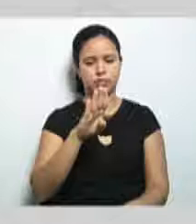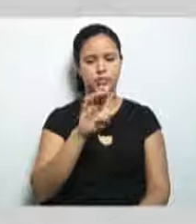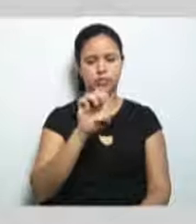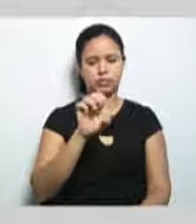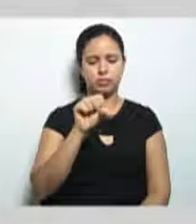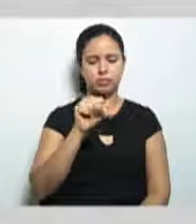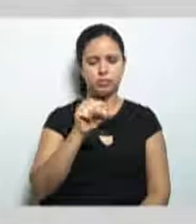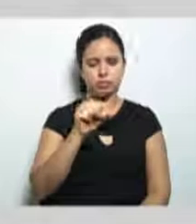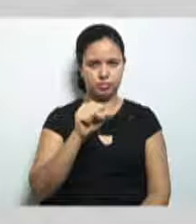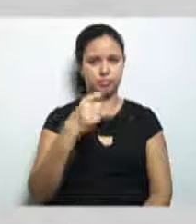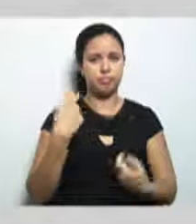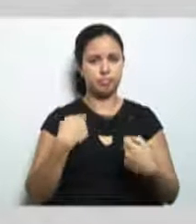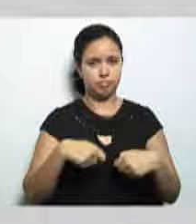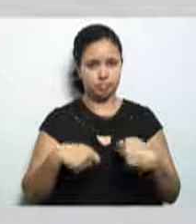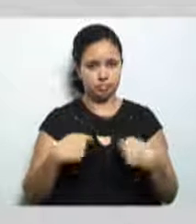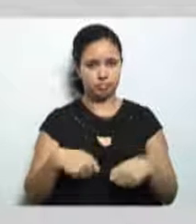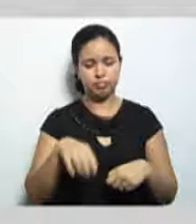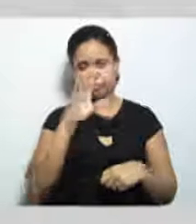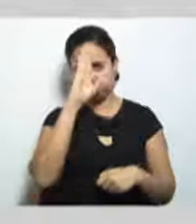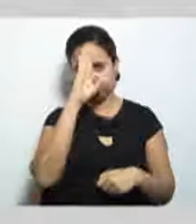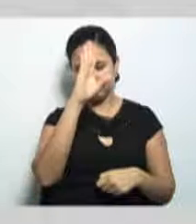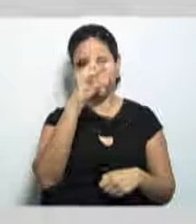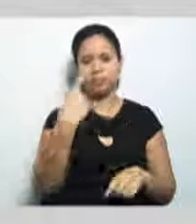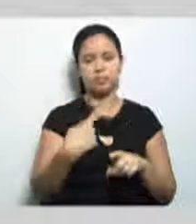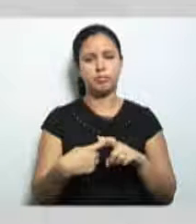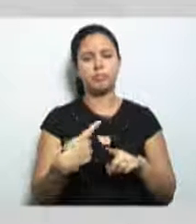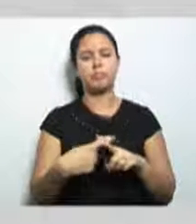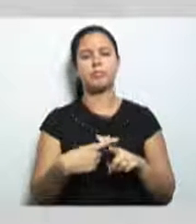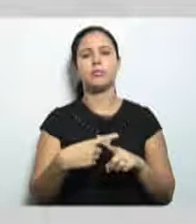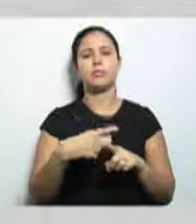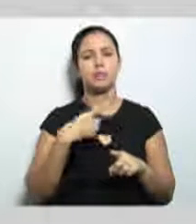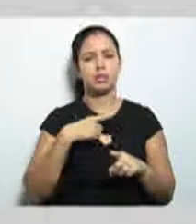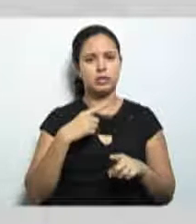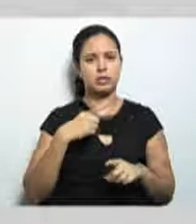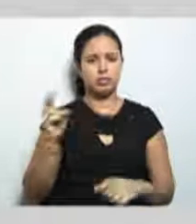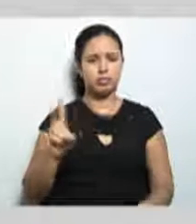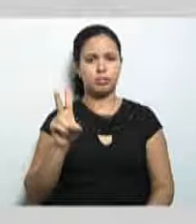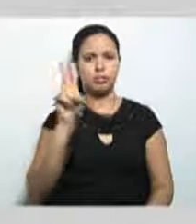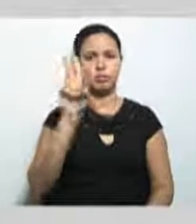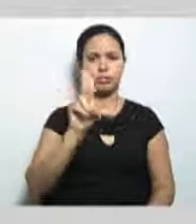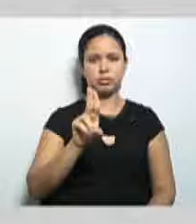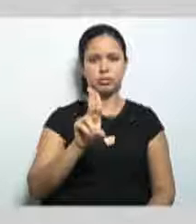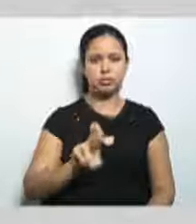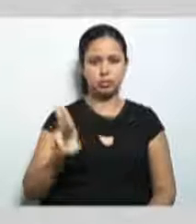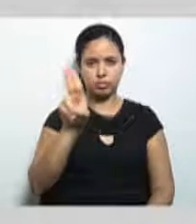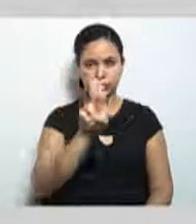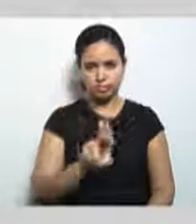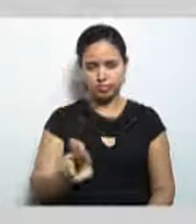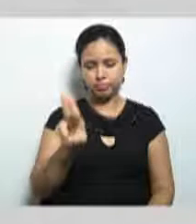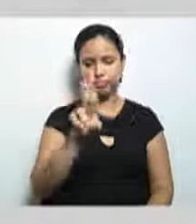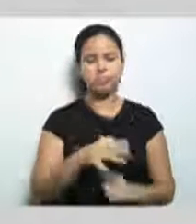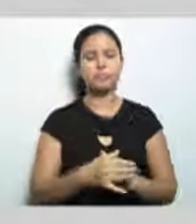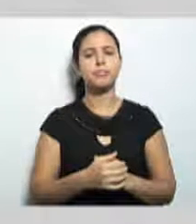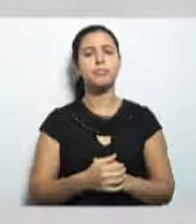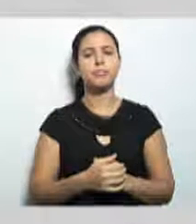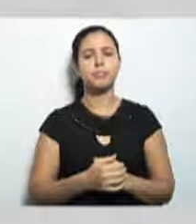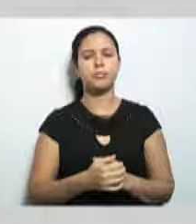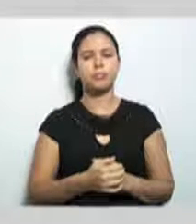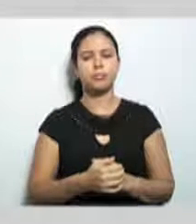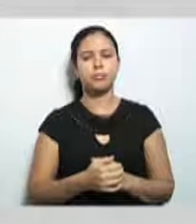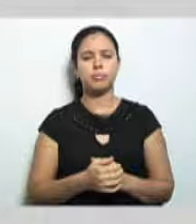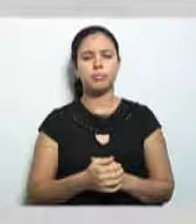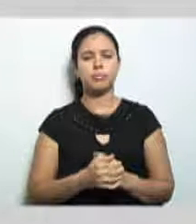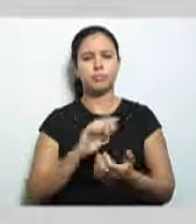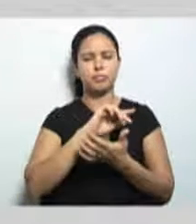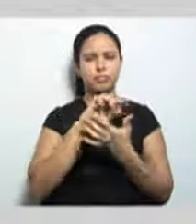necessitam. Isso acontece principalmente porque os bens têm valor de uso, como a professora estava falando, o modo como é produzido,